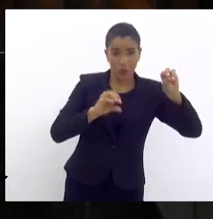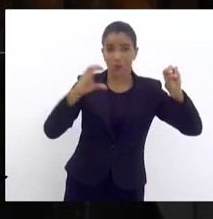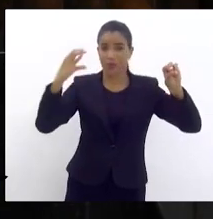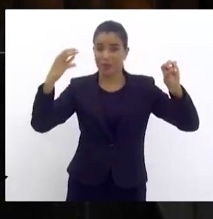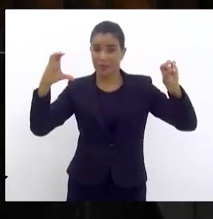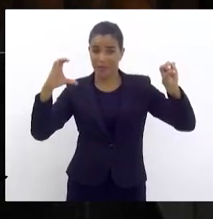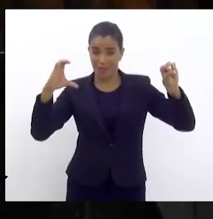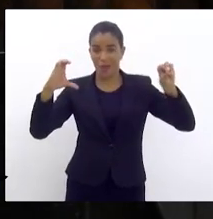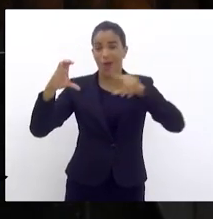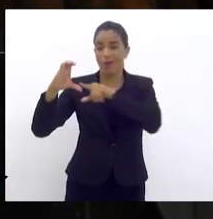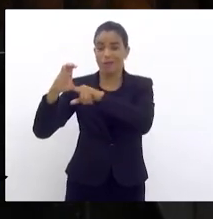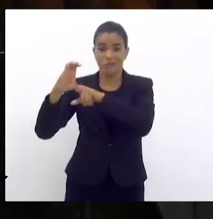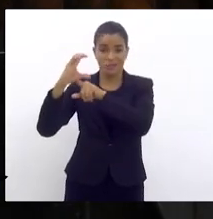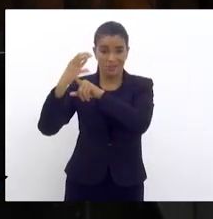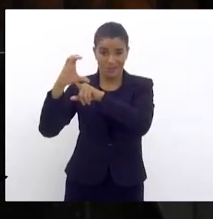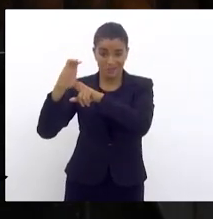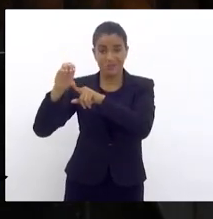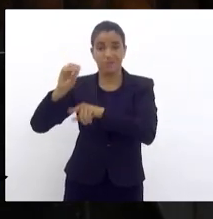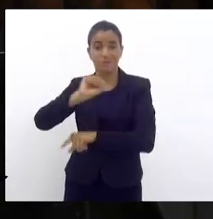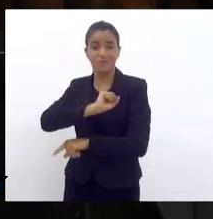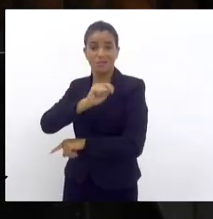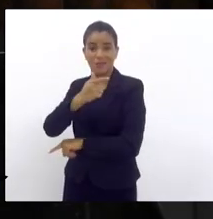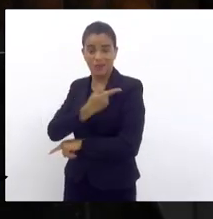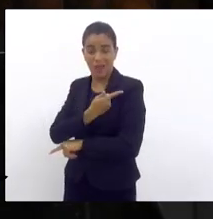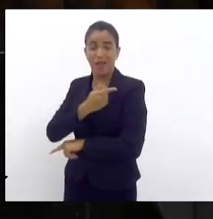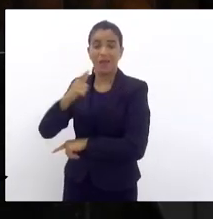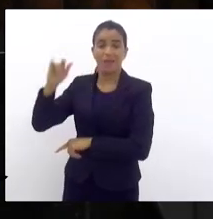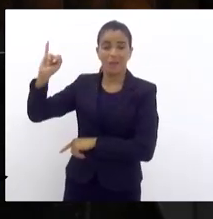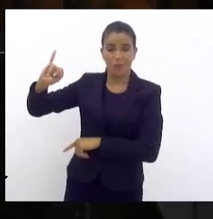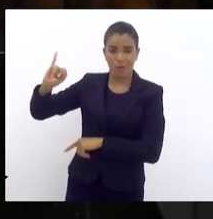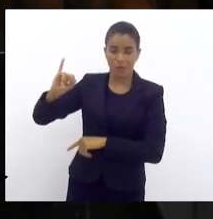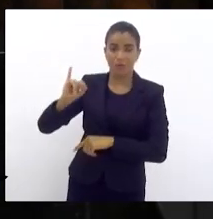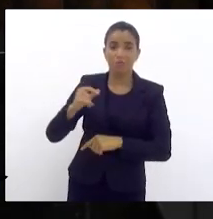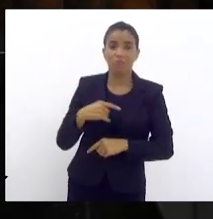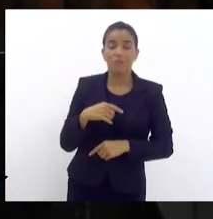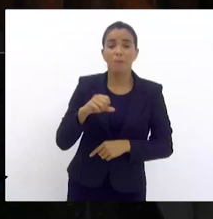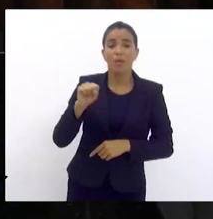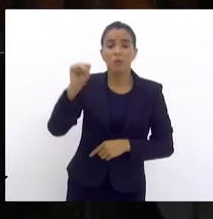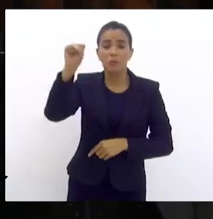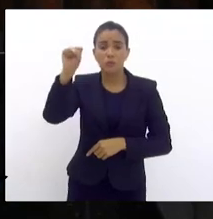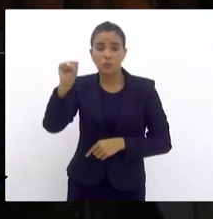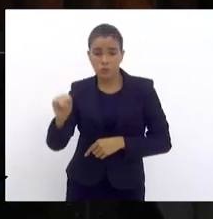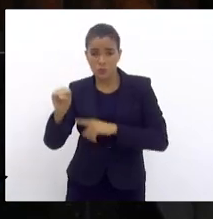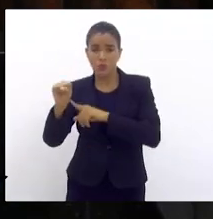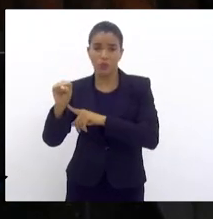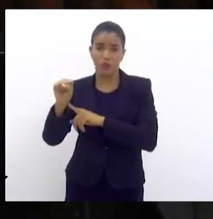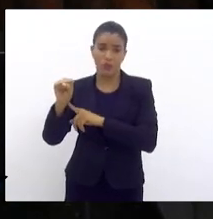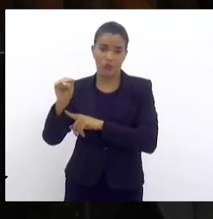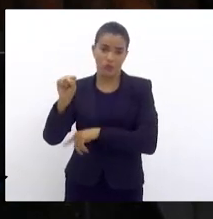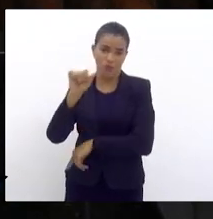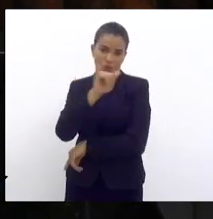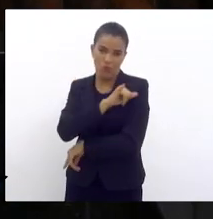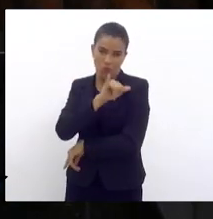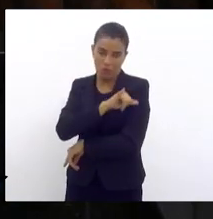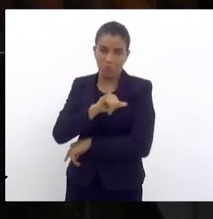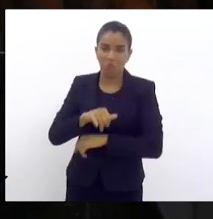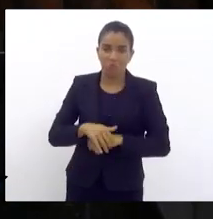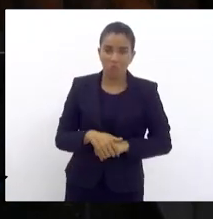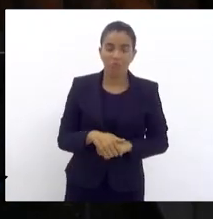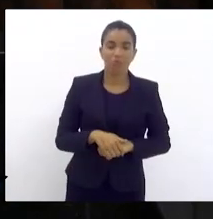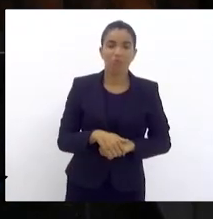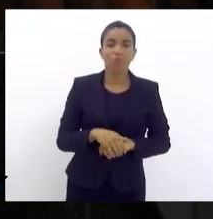Niterói São Gonçalo Itaboraí para quem mora no Sul Fluminense ou que